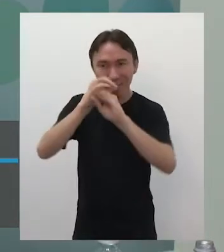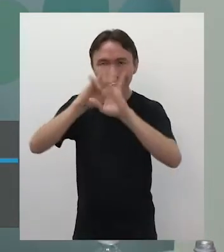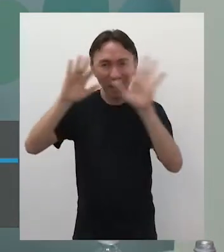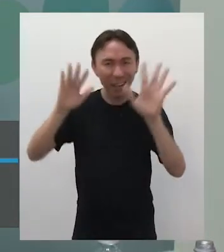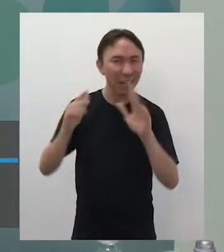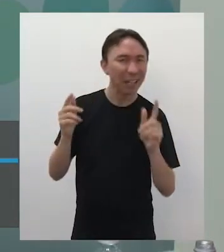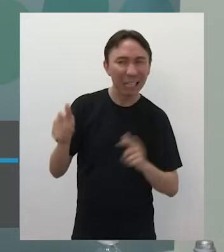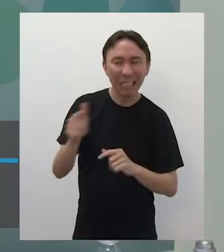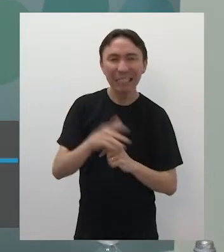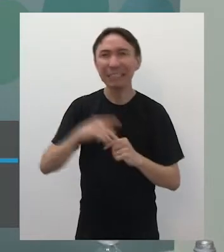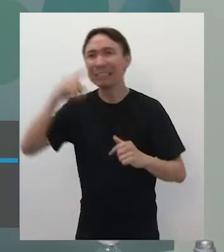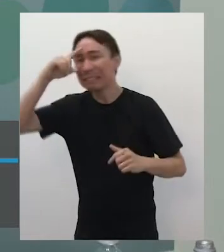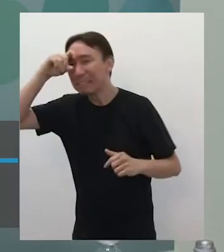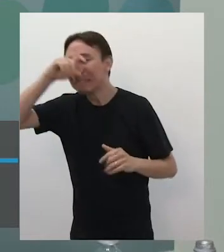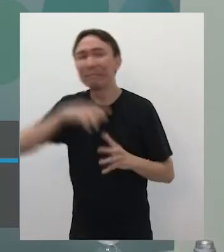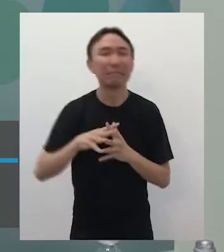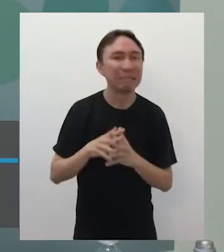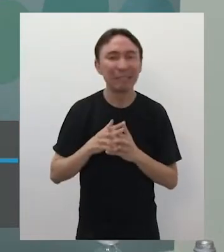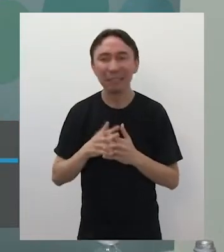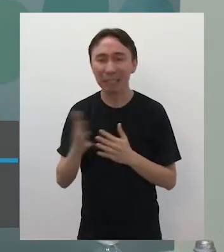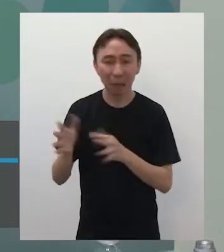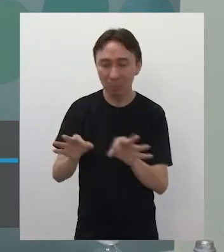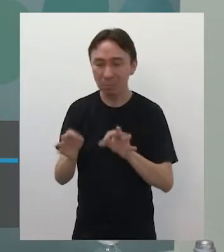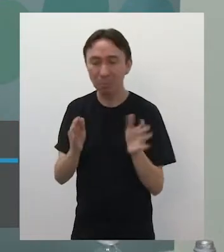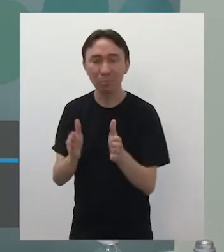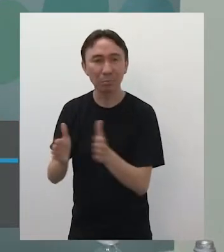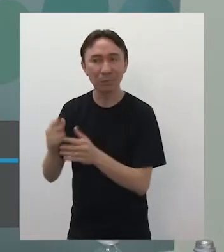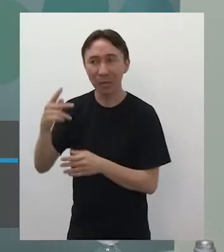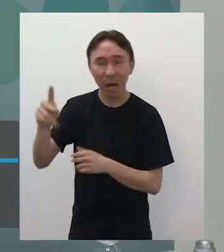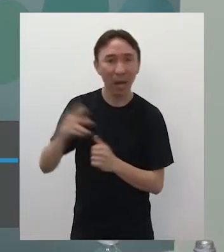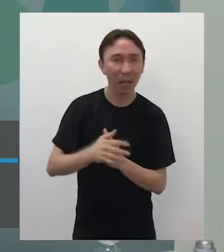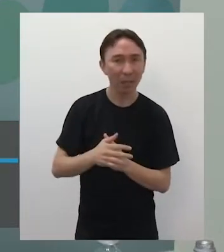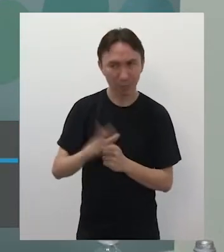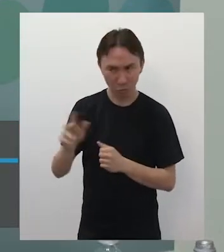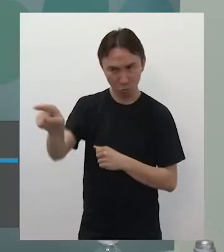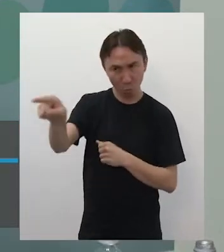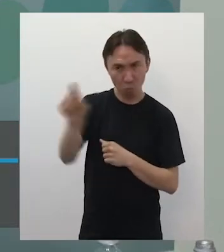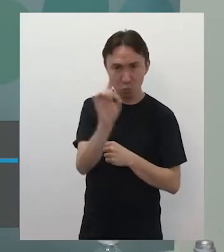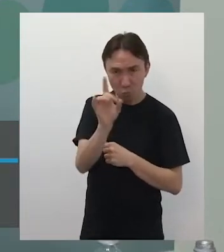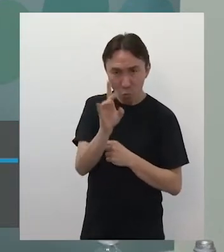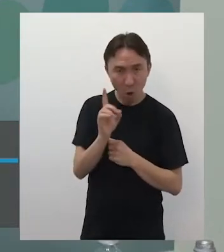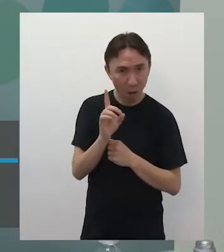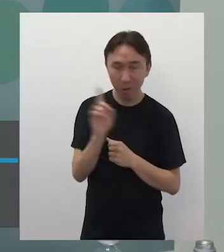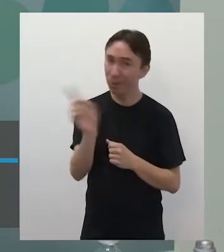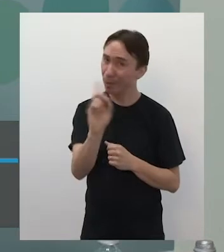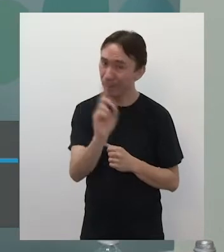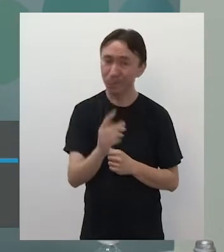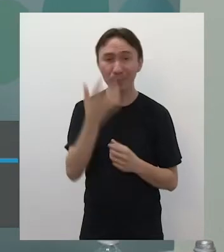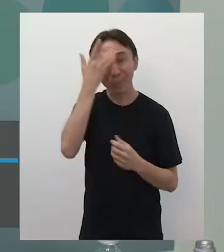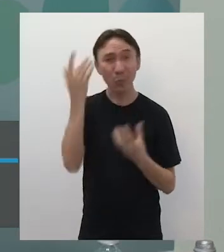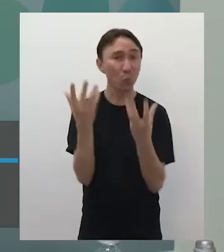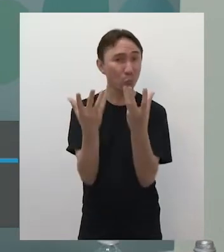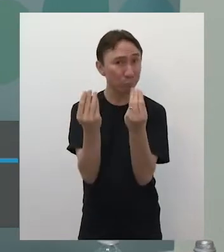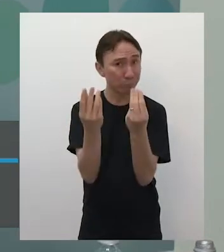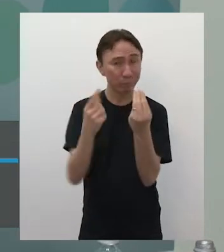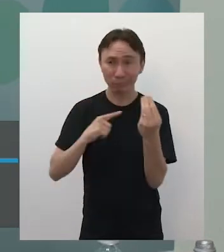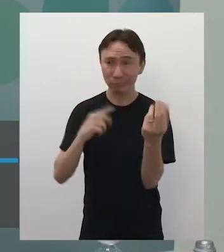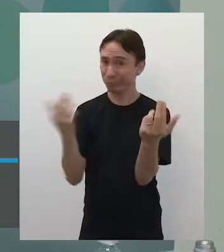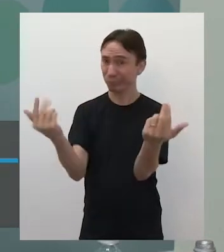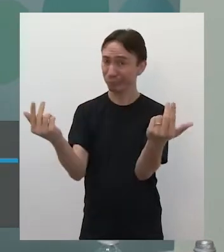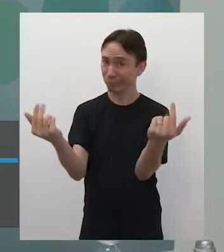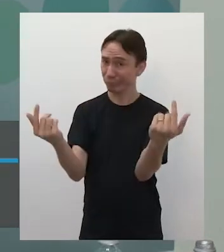relatórios. Então, quais outros artifícios ali do ambiente eu consigo utilizar para eu conseguir transpor esses desafios?